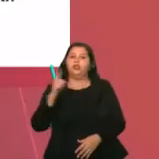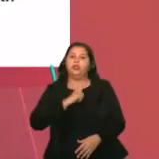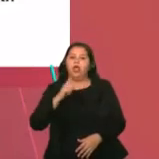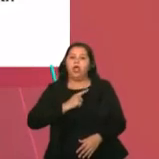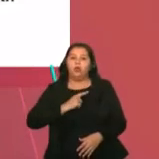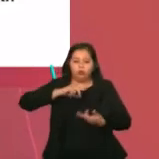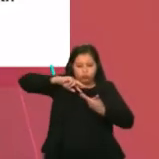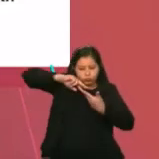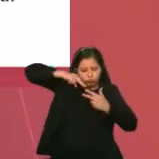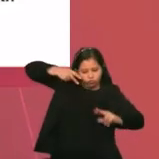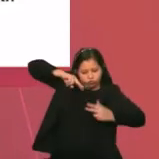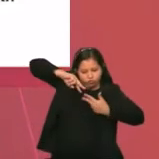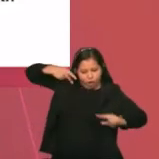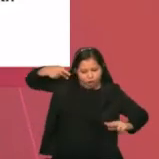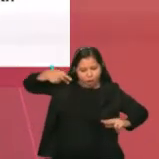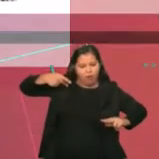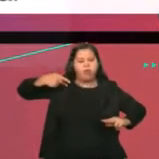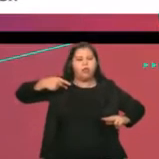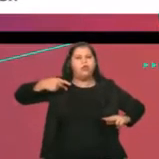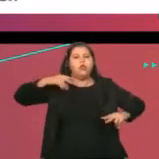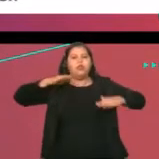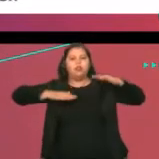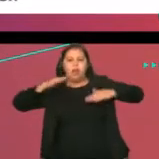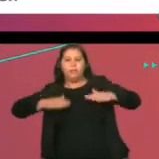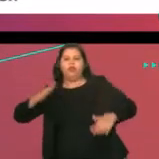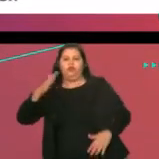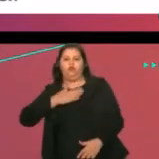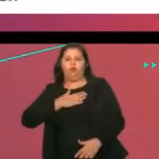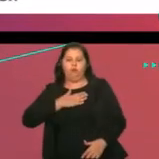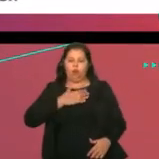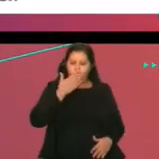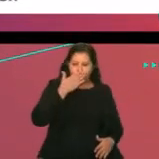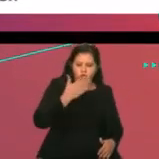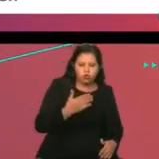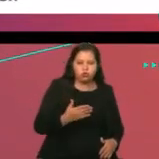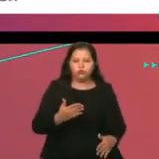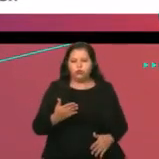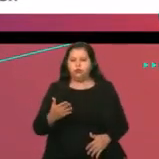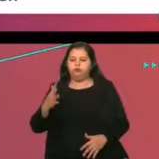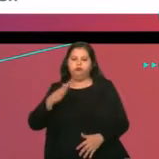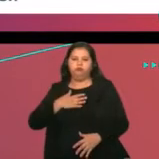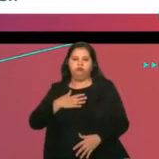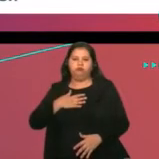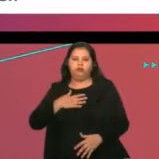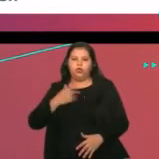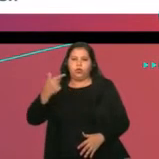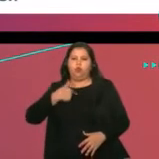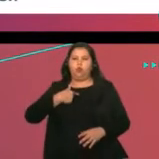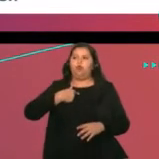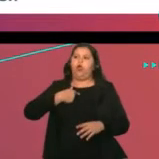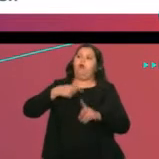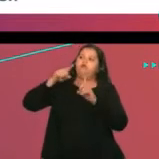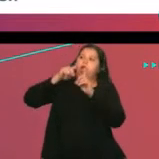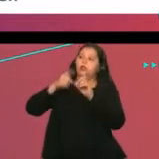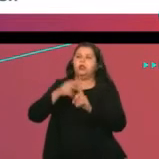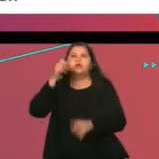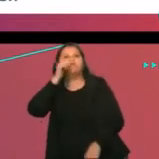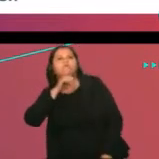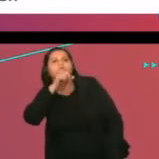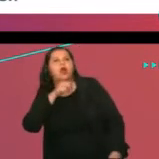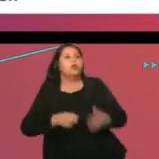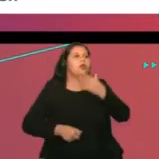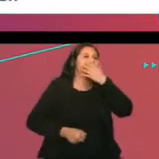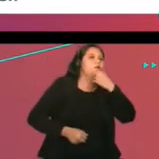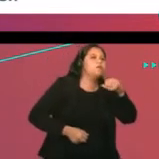dos genes que depende não só do meu genótipo do que eu recebi lá de carga genética do meu pai da minha mãe que a gente